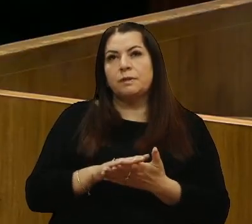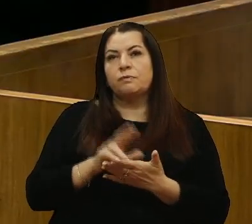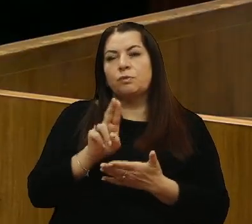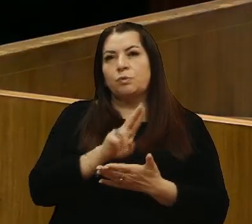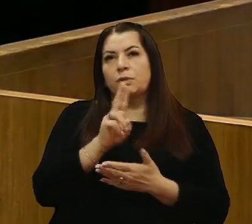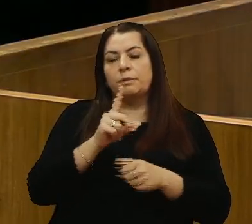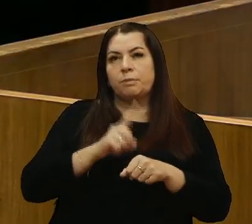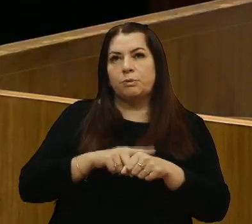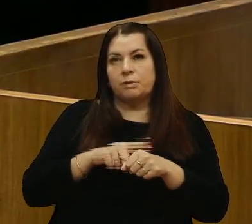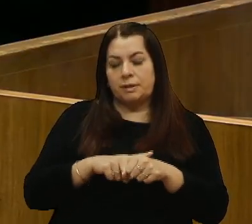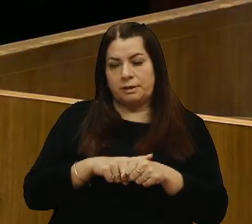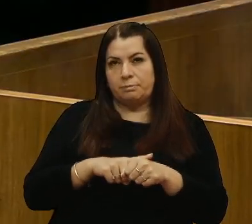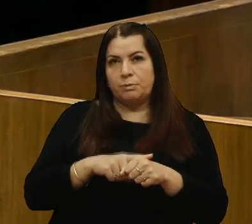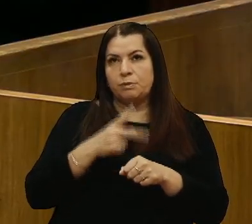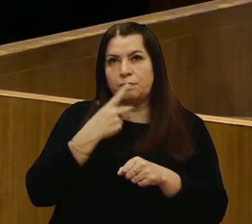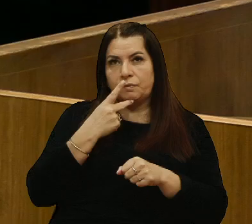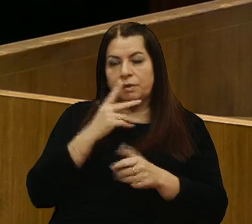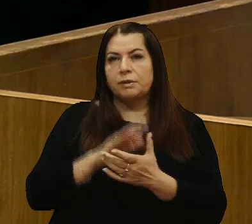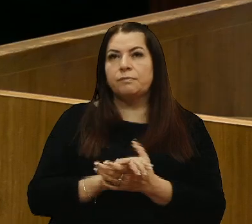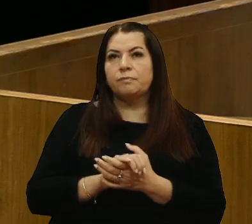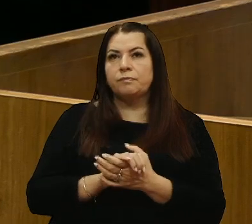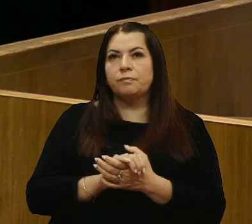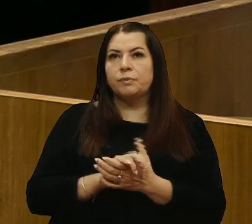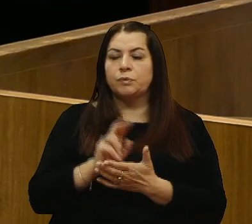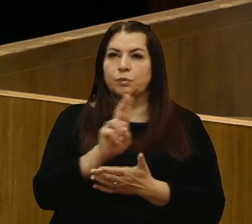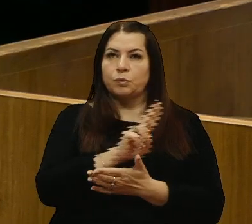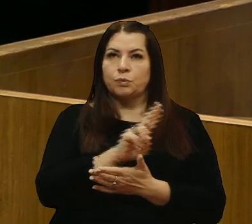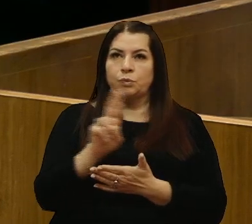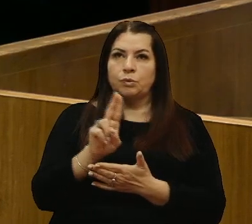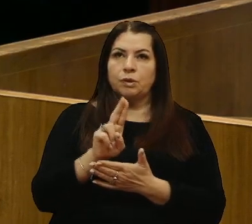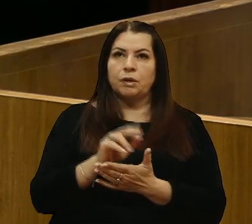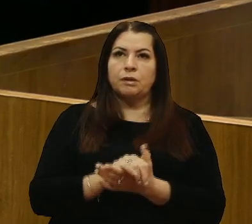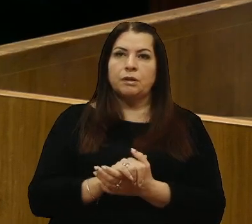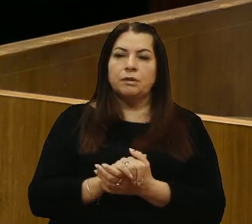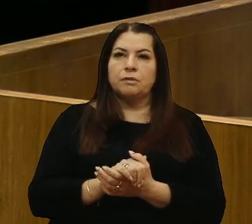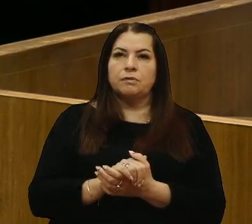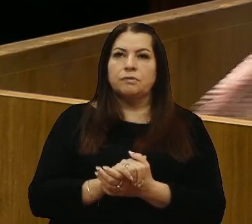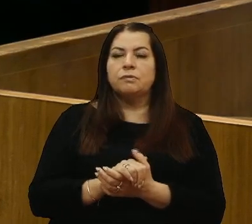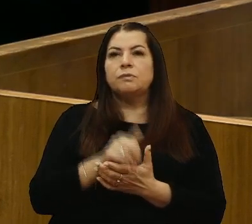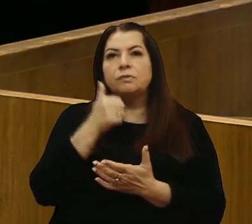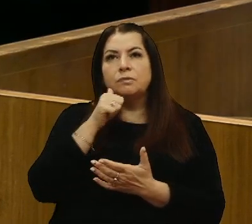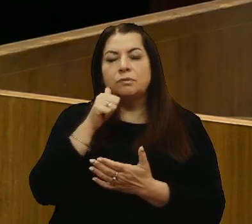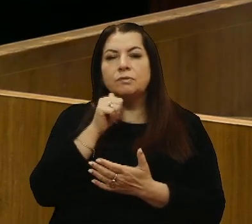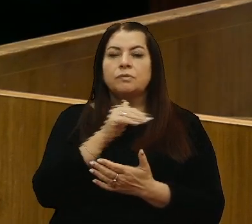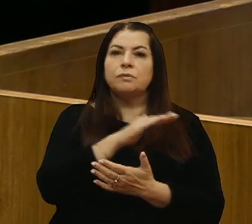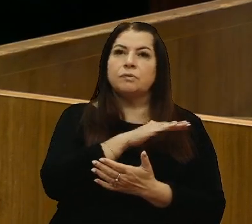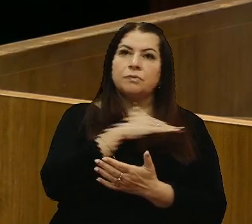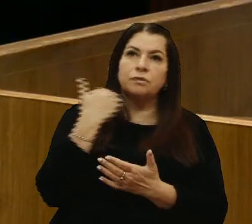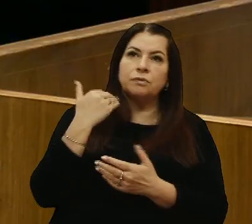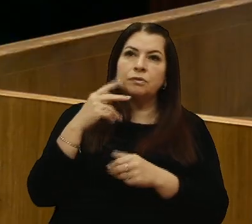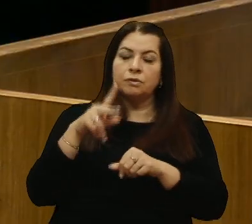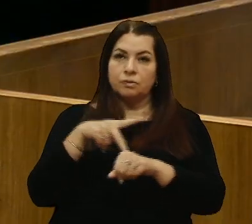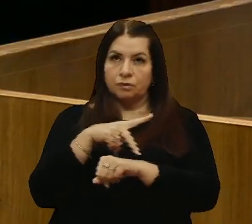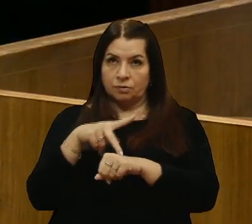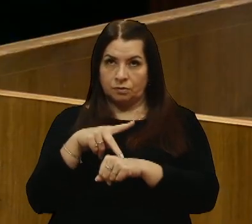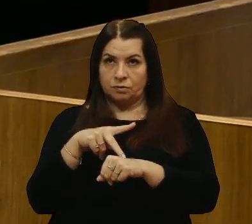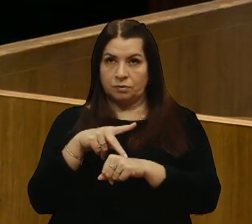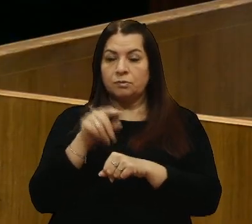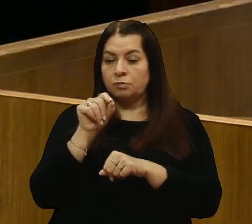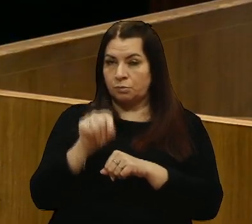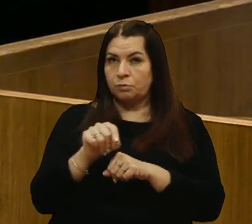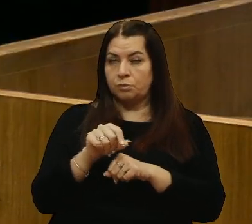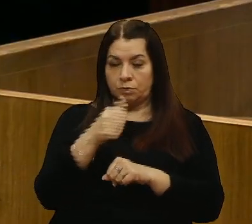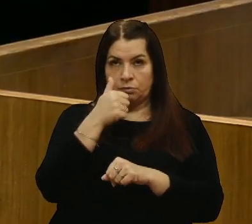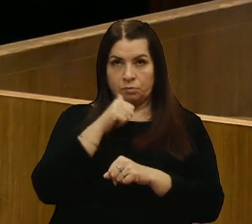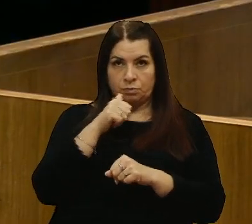utilizar meu tempo citando o nome de todas as mulheres mortas no nosso país pelo fato de